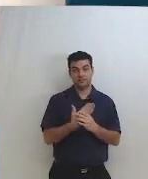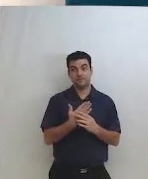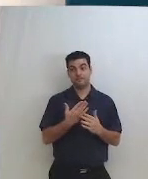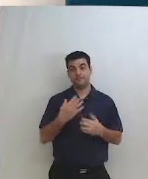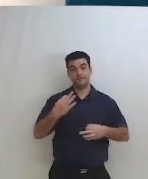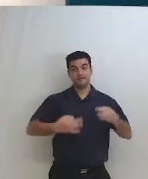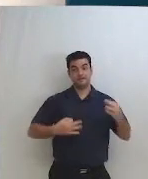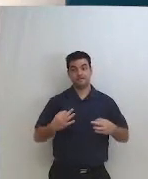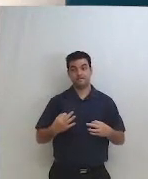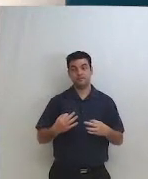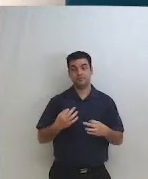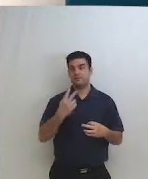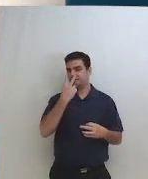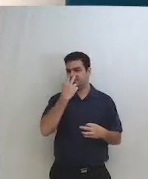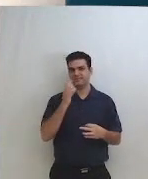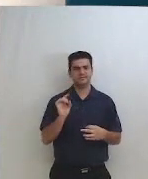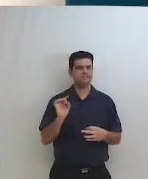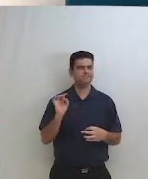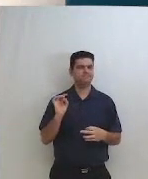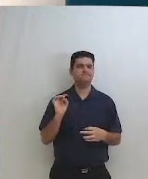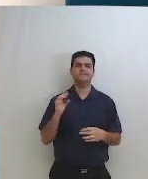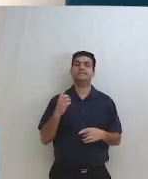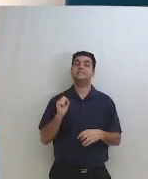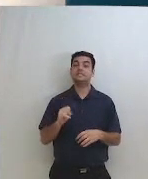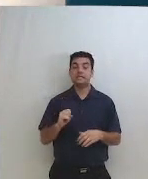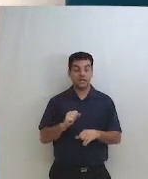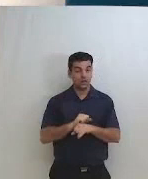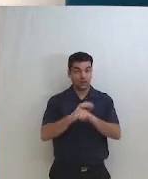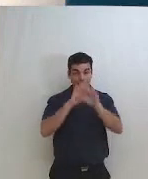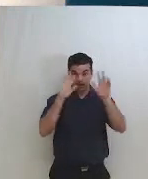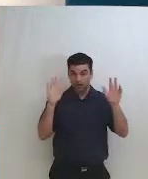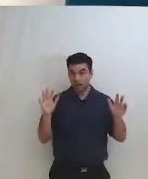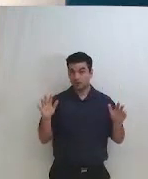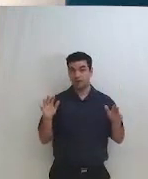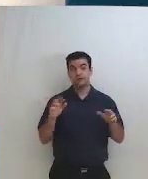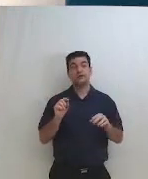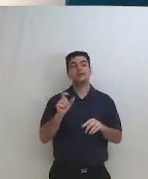excepcional, cabível apenas quando demonstrada de plano a tipicidade da conduta.